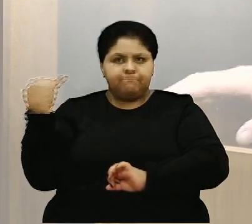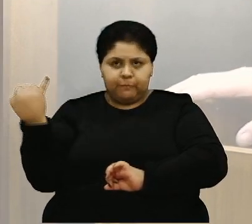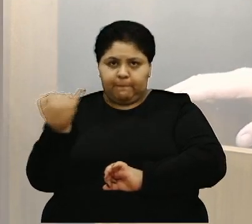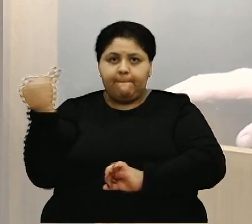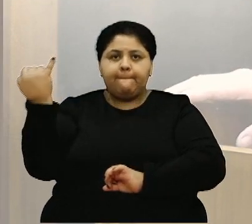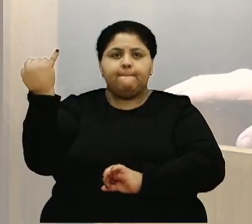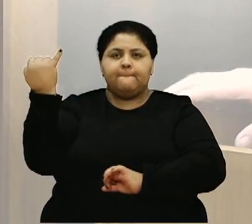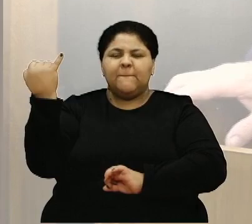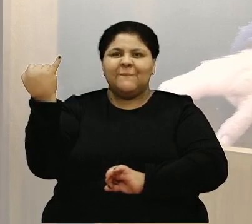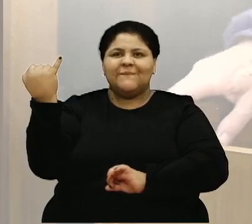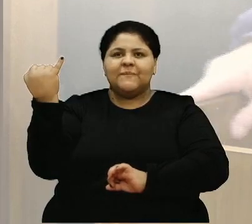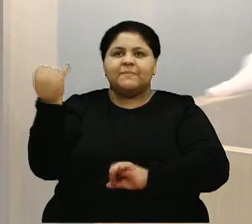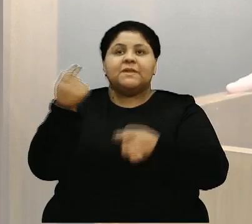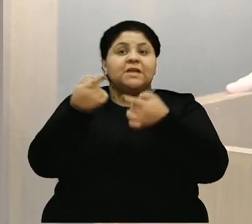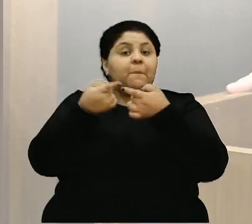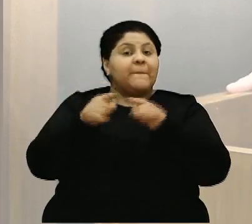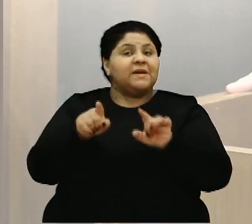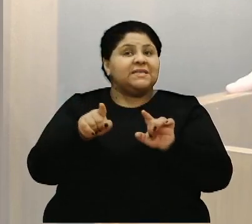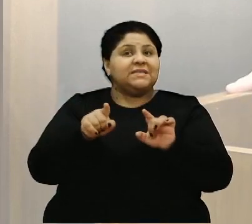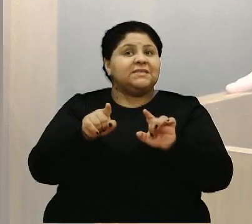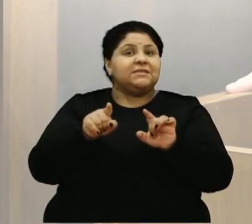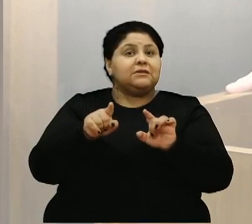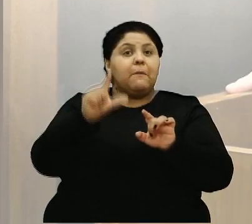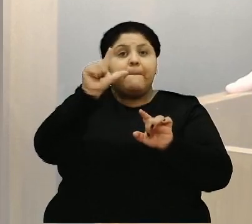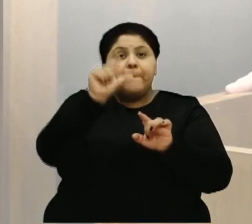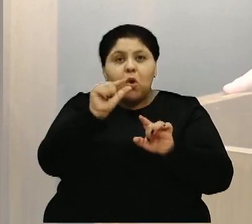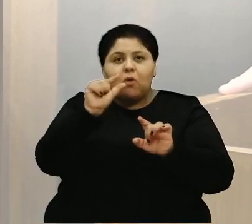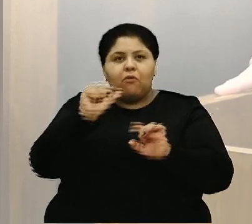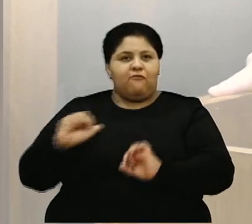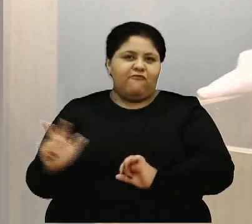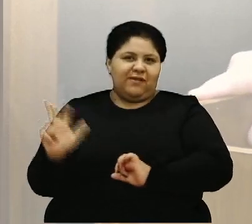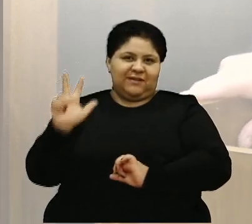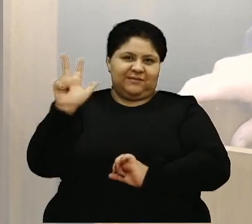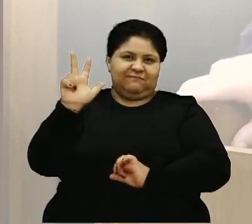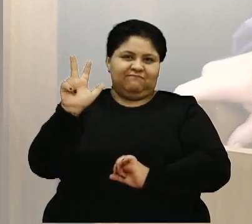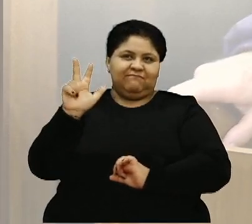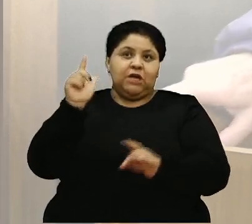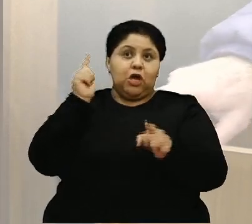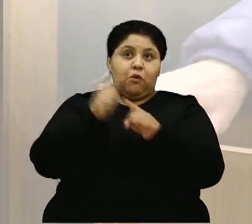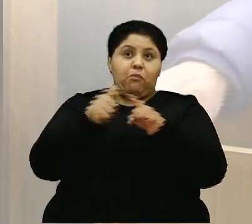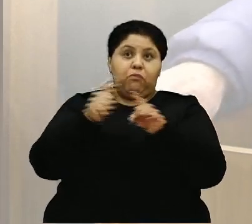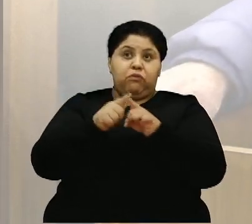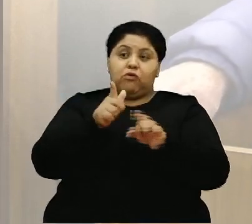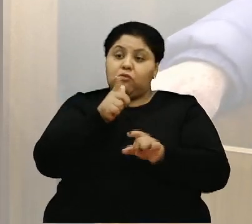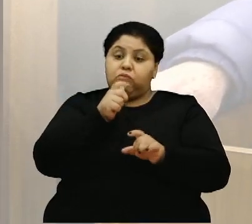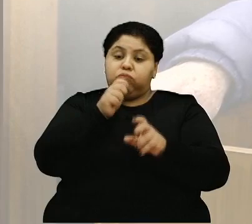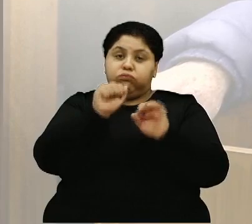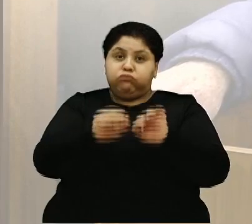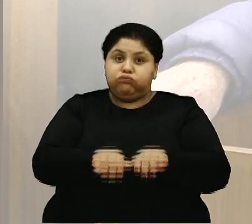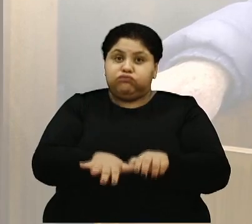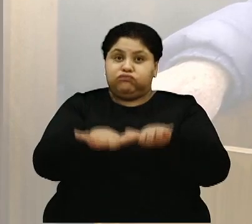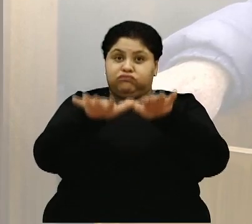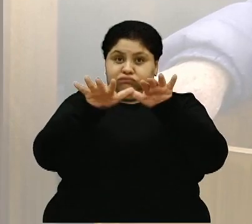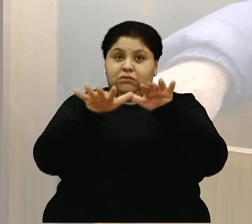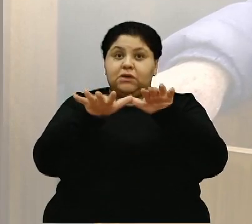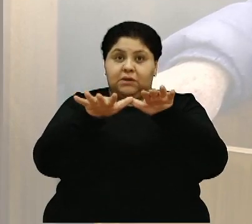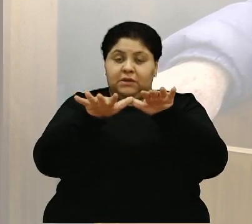importante, mas não tão valorizado. E em função da enchente, dessa calamidade que